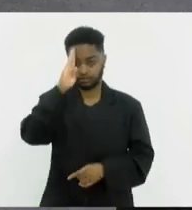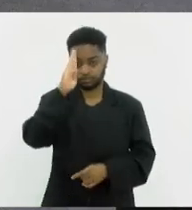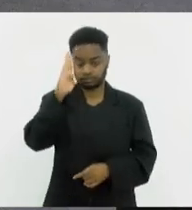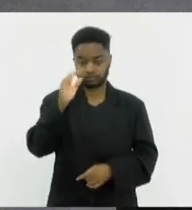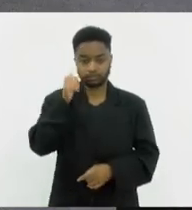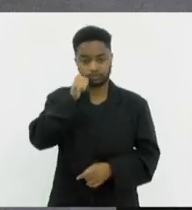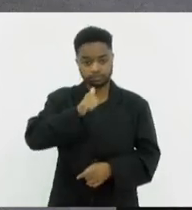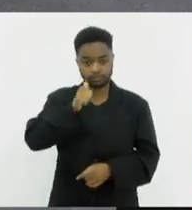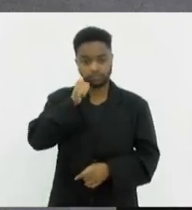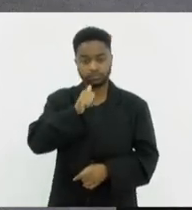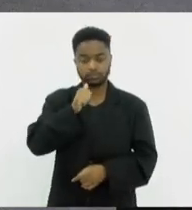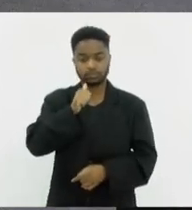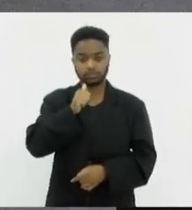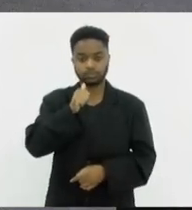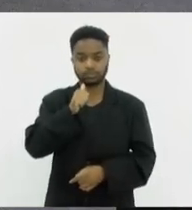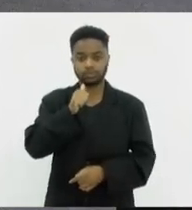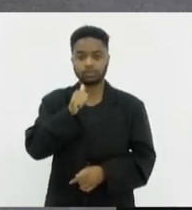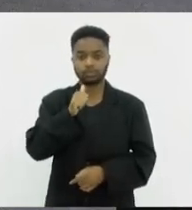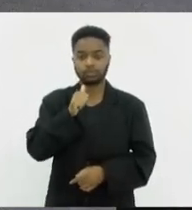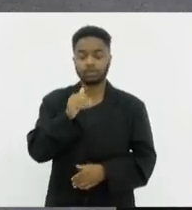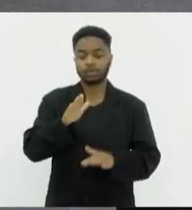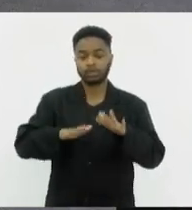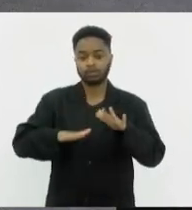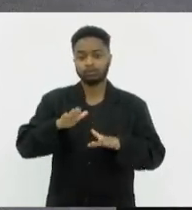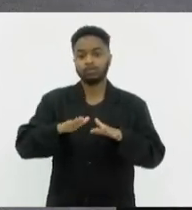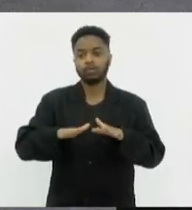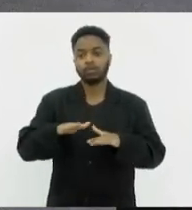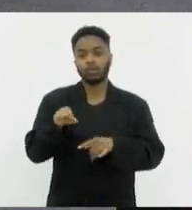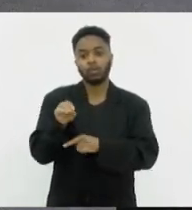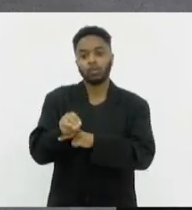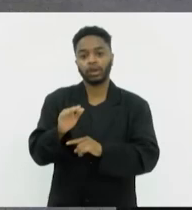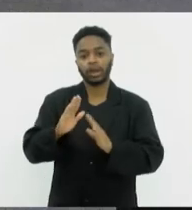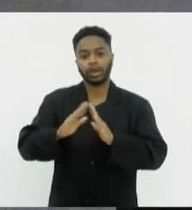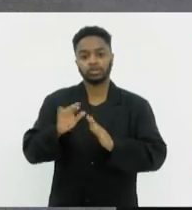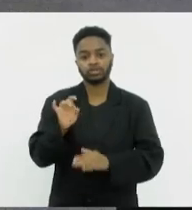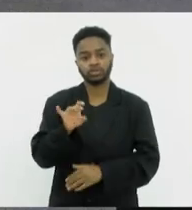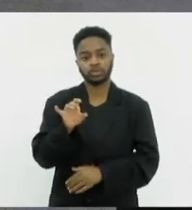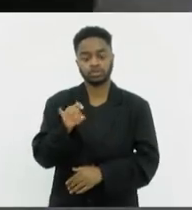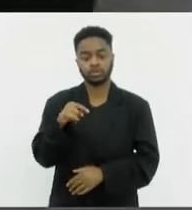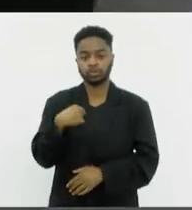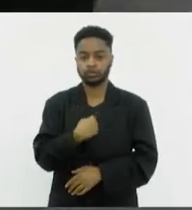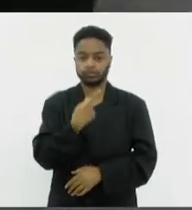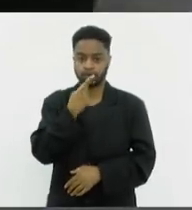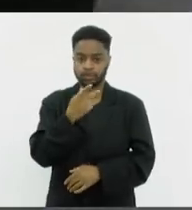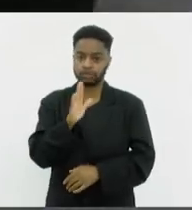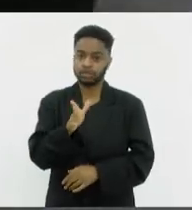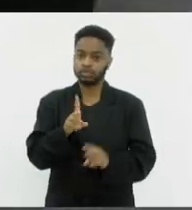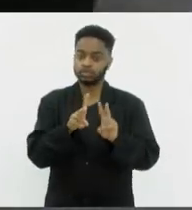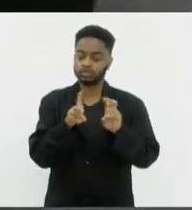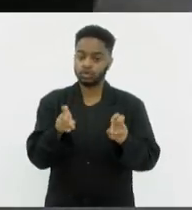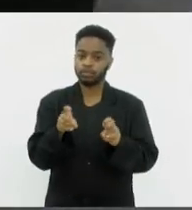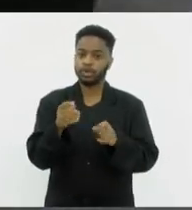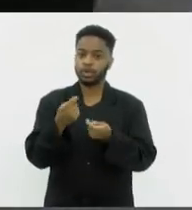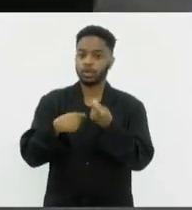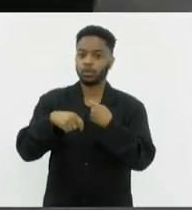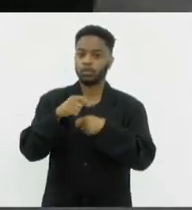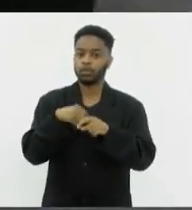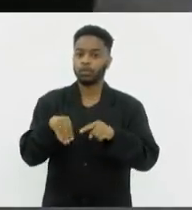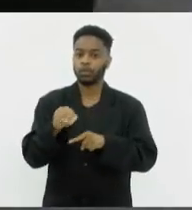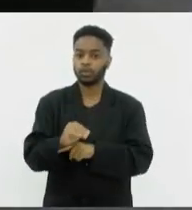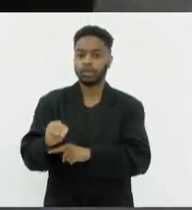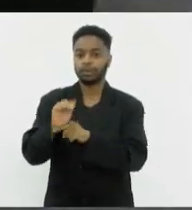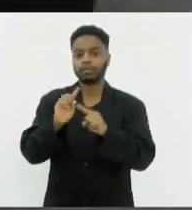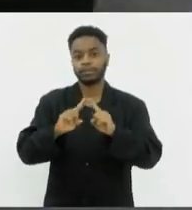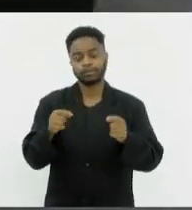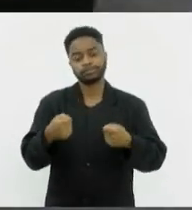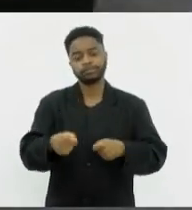essas mulheres que sustentam, muitas vezes, suas casas sozinhas. Falamos aqui da economia do cuidado, mas precisamos falar do